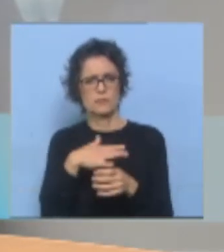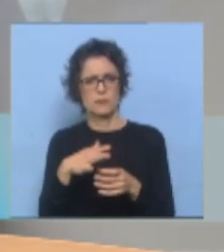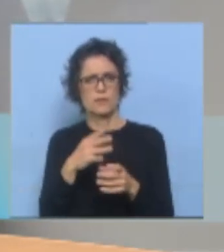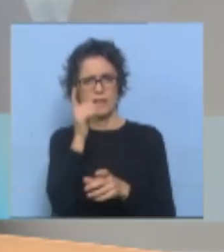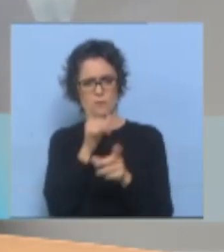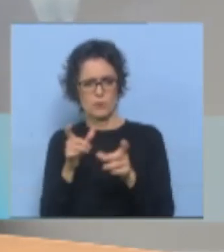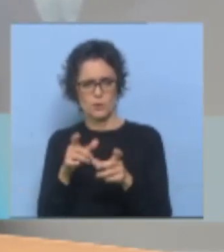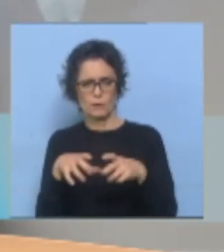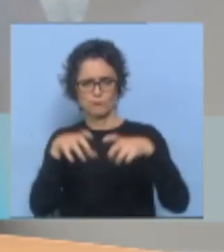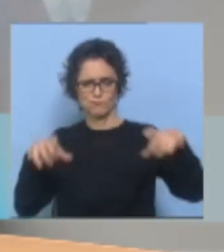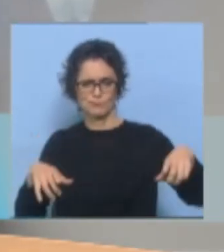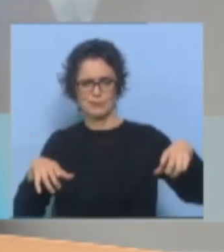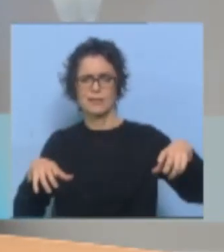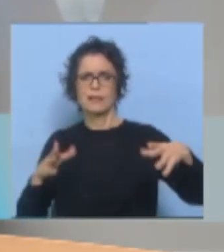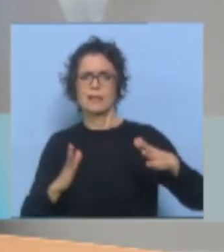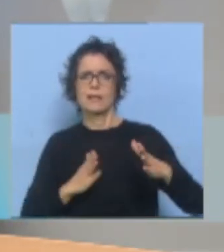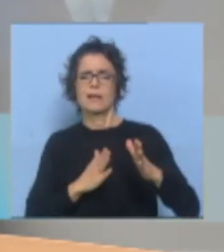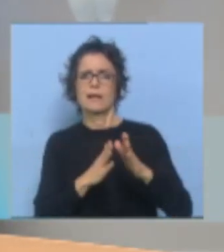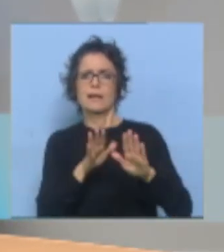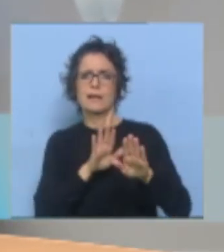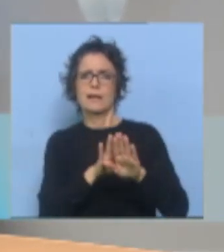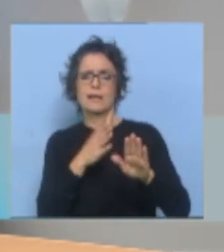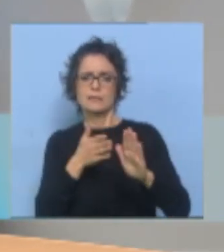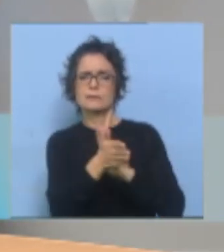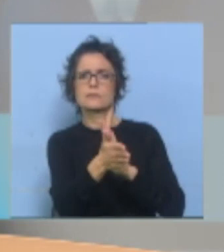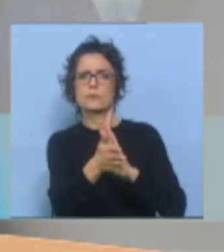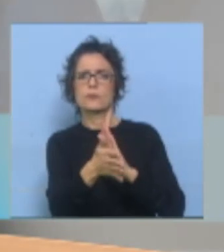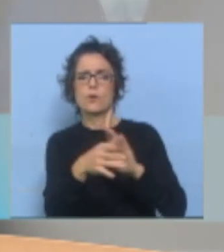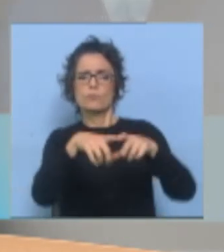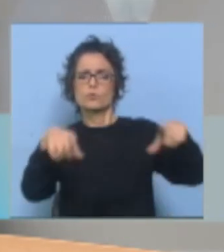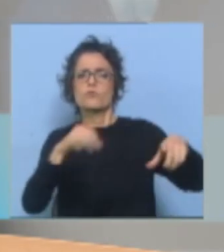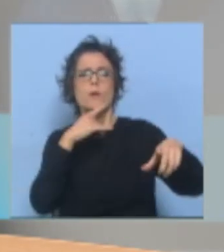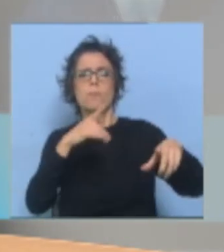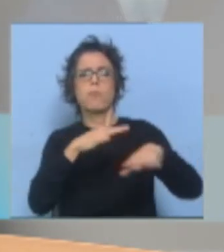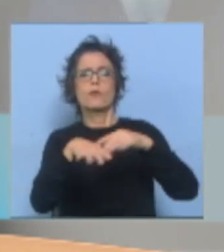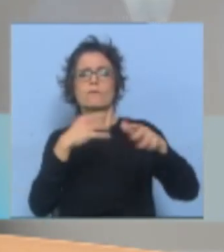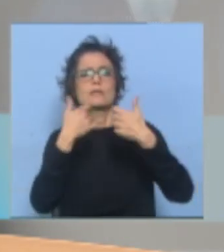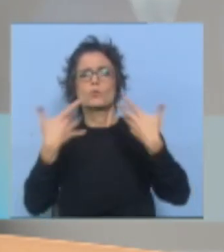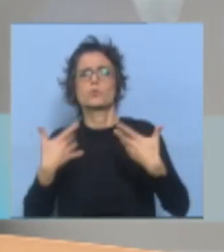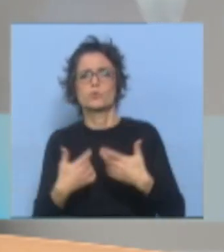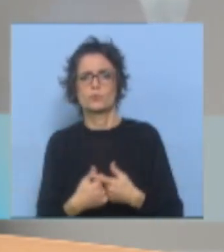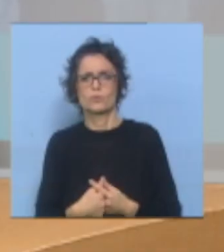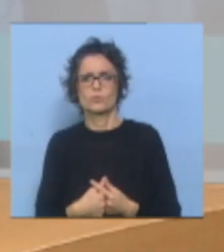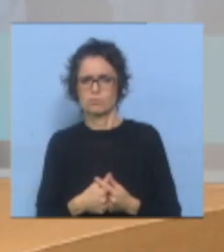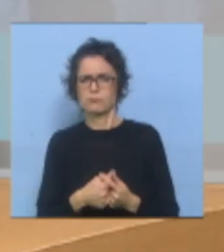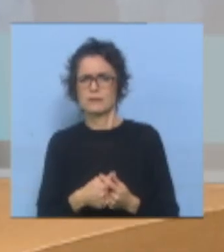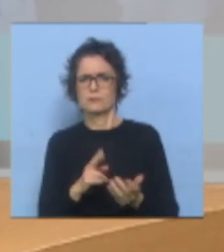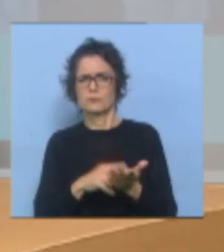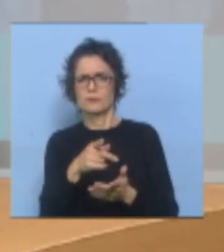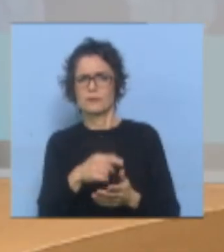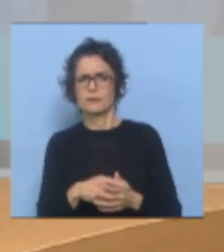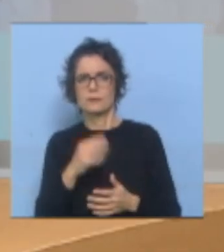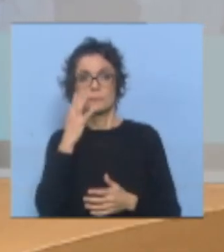passam por uma porta de desculpabilização e que uma vez lá dentro são livres de fazerem o que querem, dizerem o que quiserem? Em 1981,